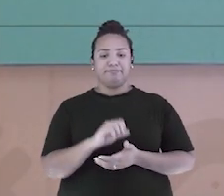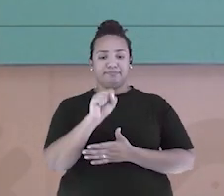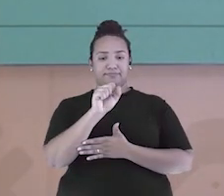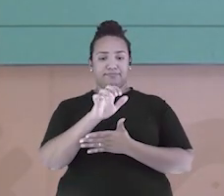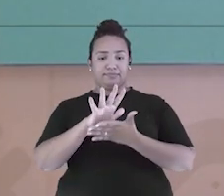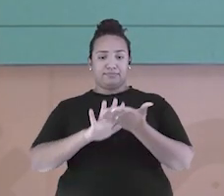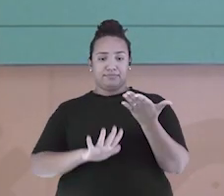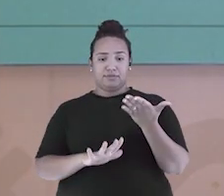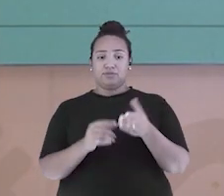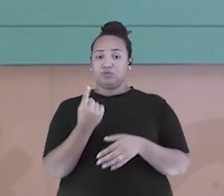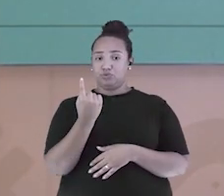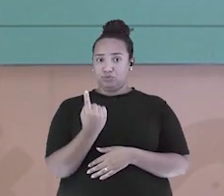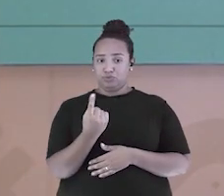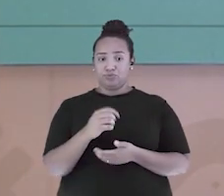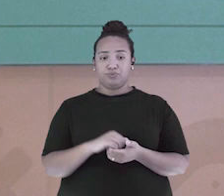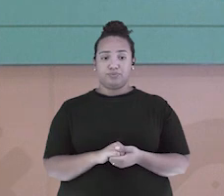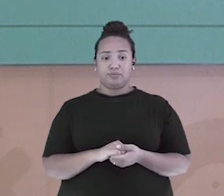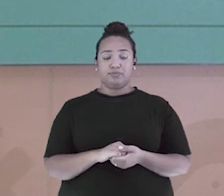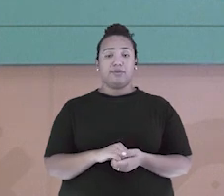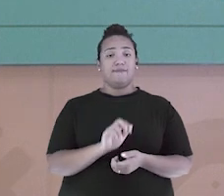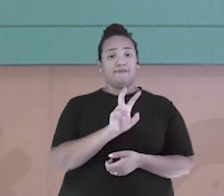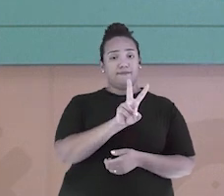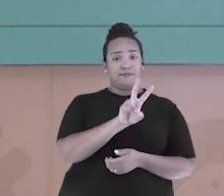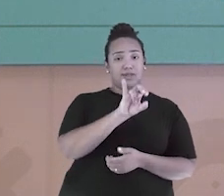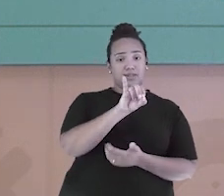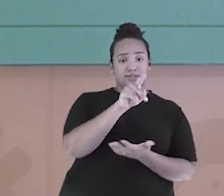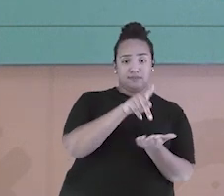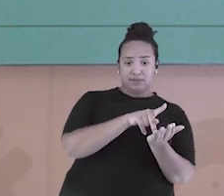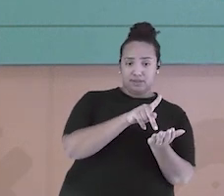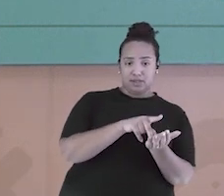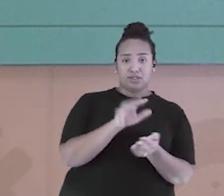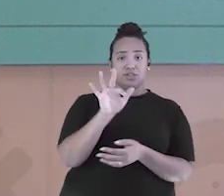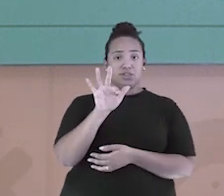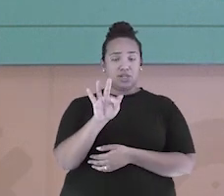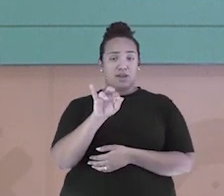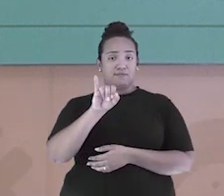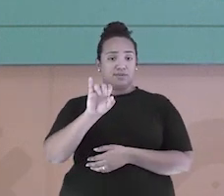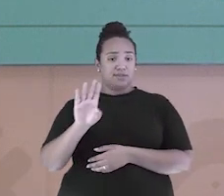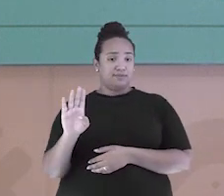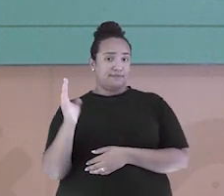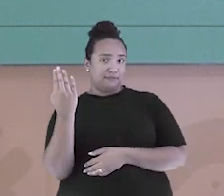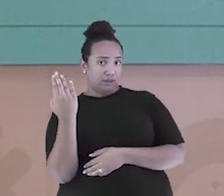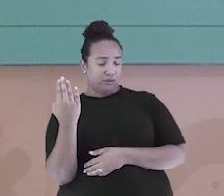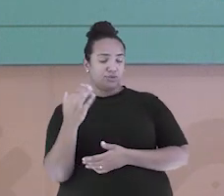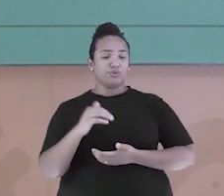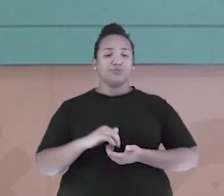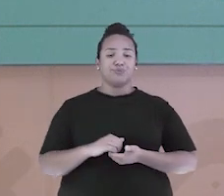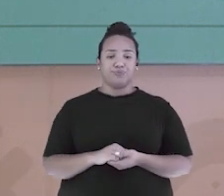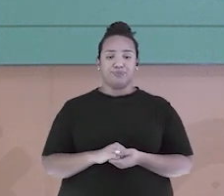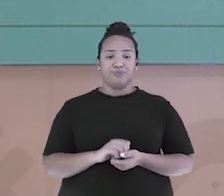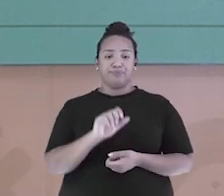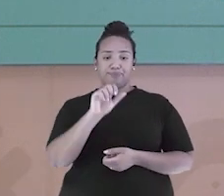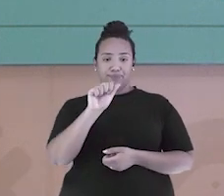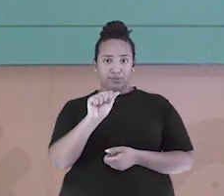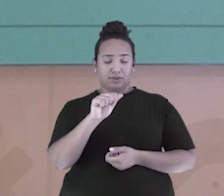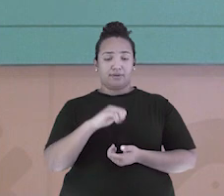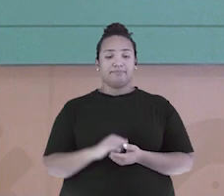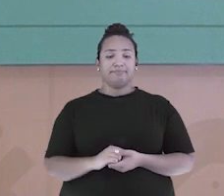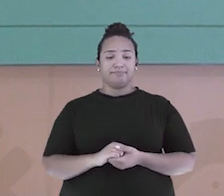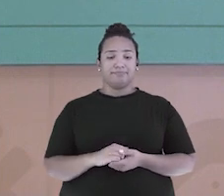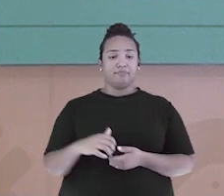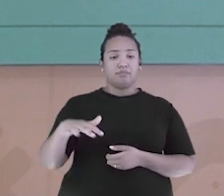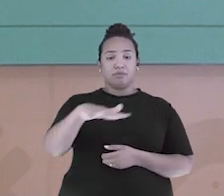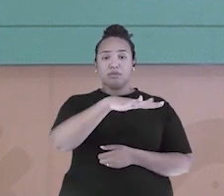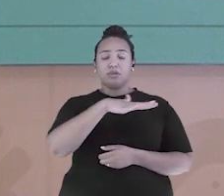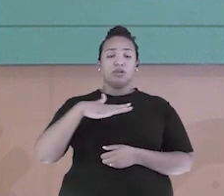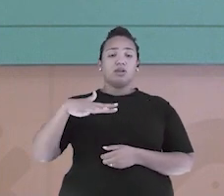Atividade 1. Escreva V para verdadeiro ou F para falso nas afirmações a seguir. A. O território